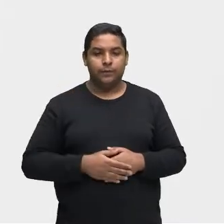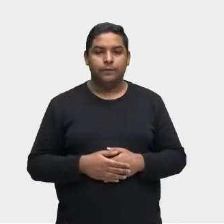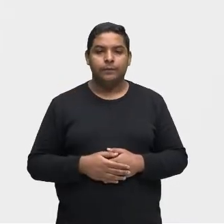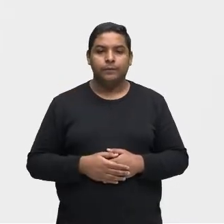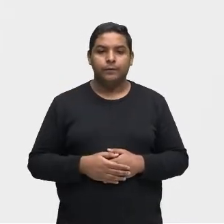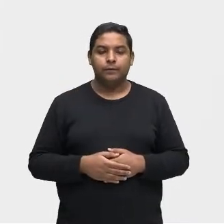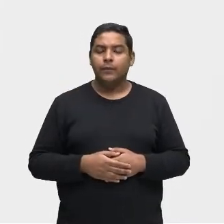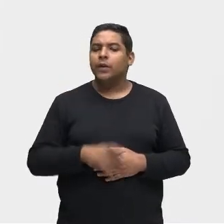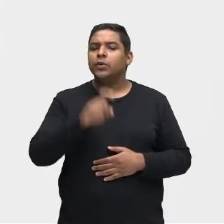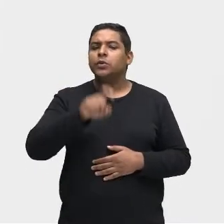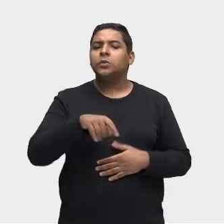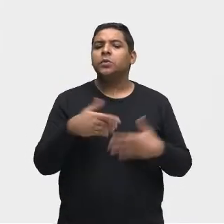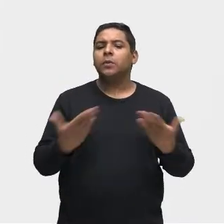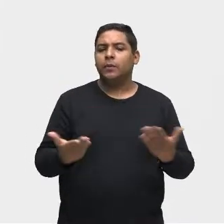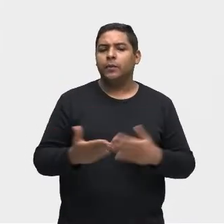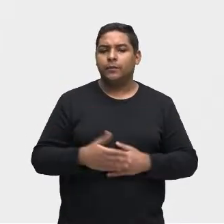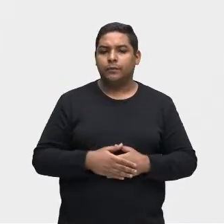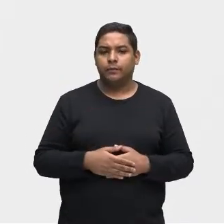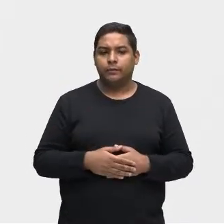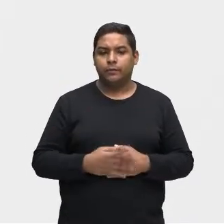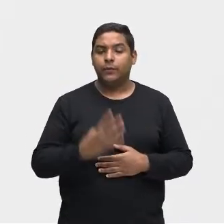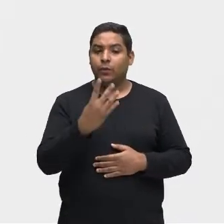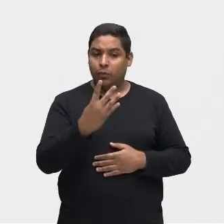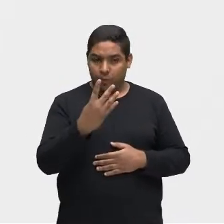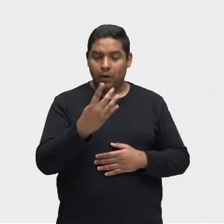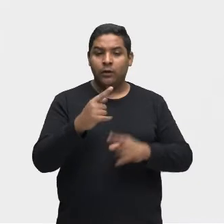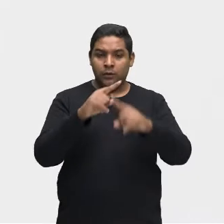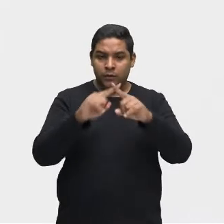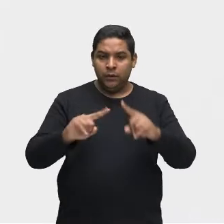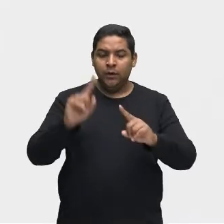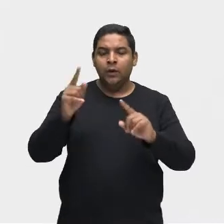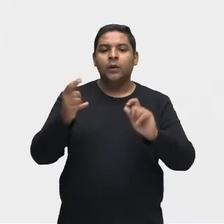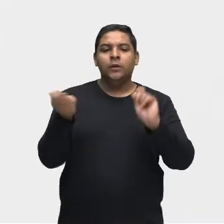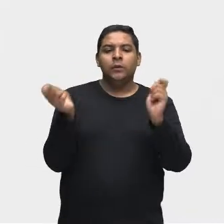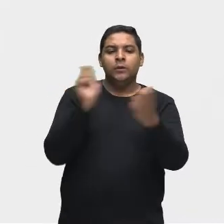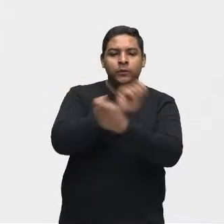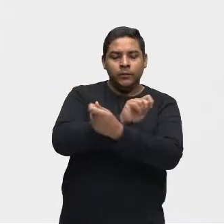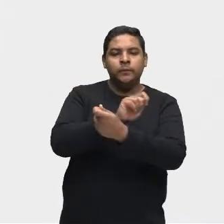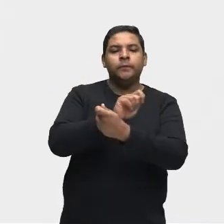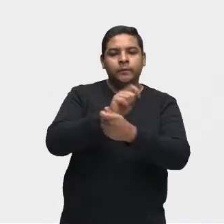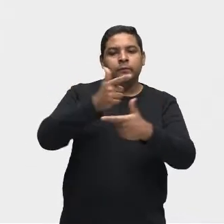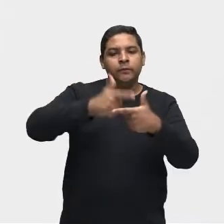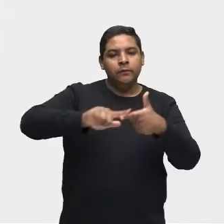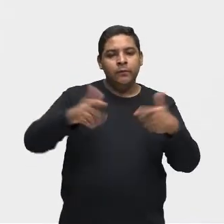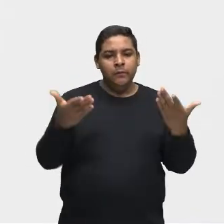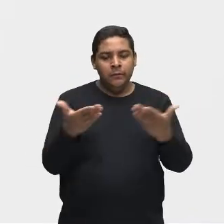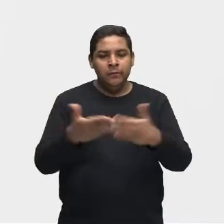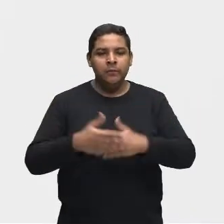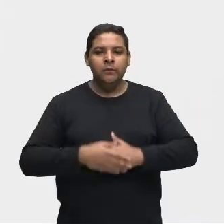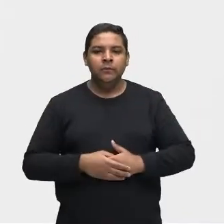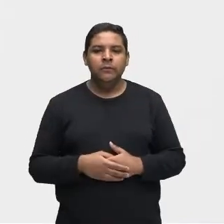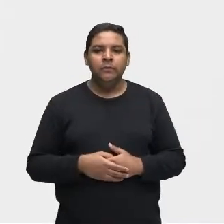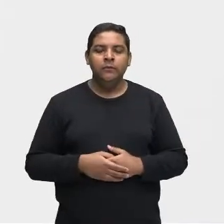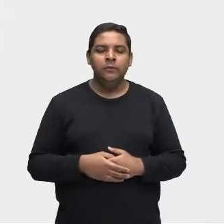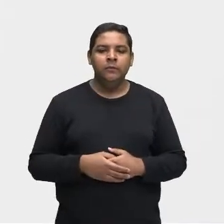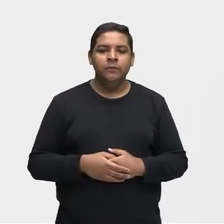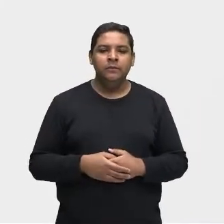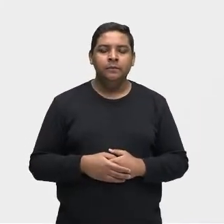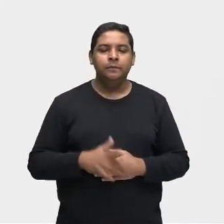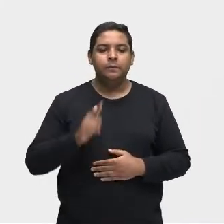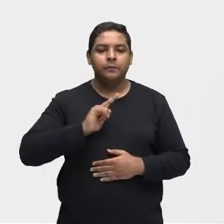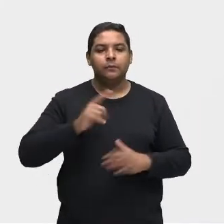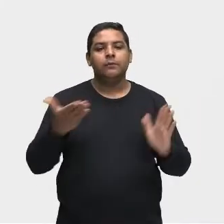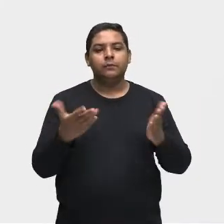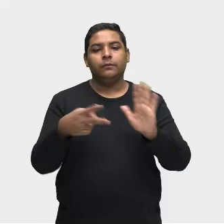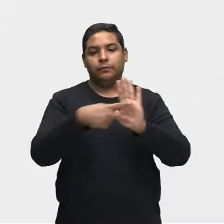Ora, o 4 está multiplicando, ele vai passar para cá dividindo, então nós vamos chegar nesta igualdade, ok?